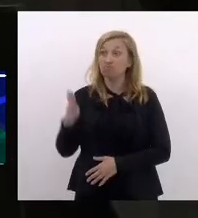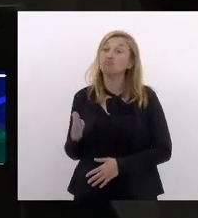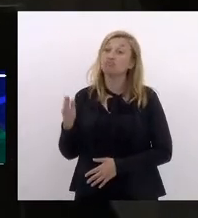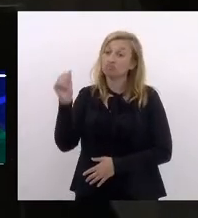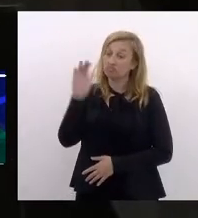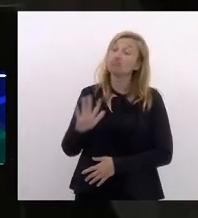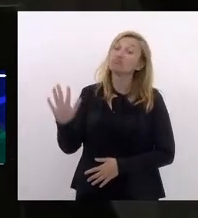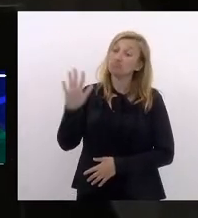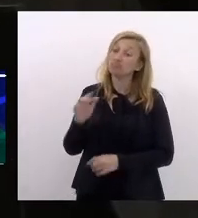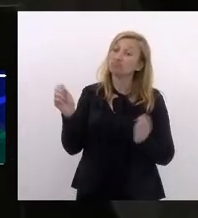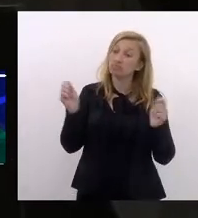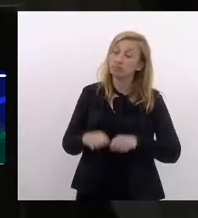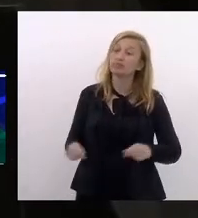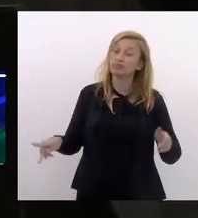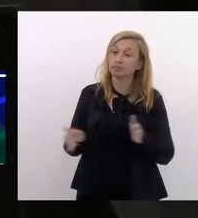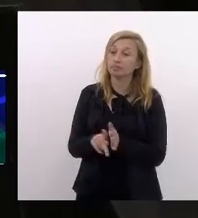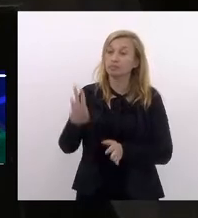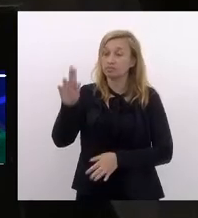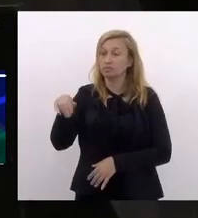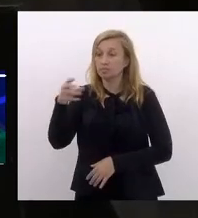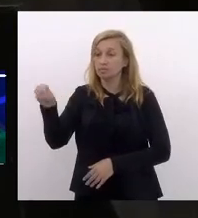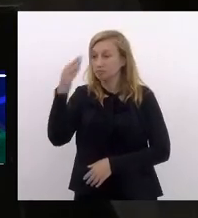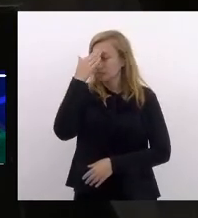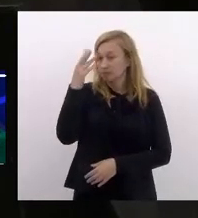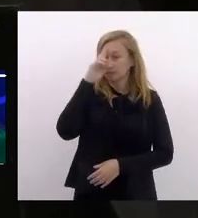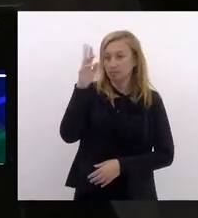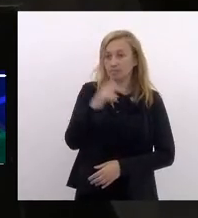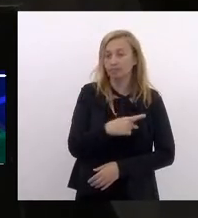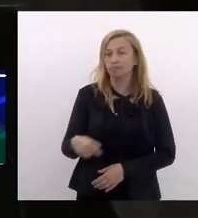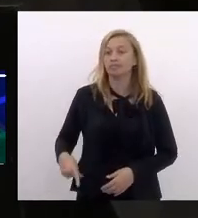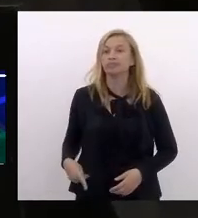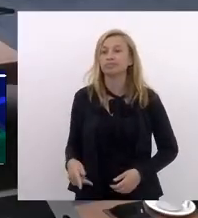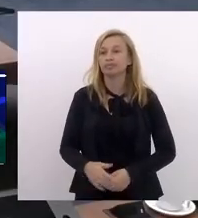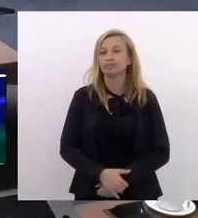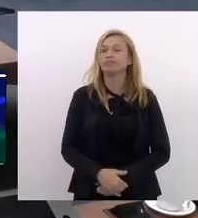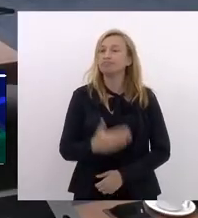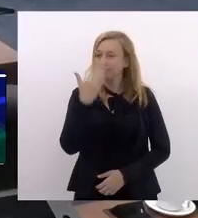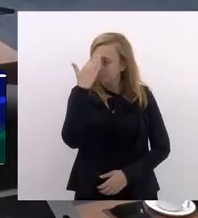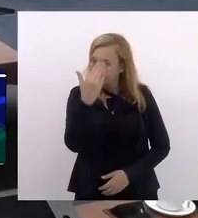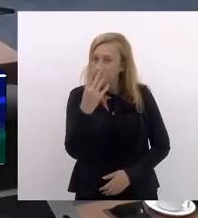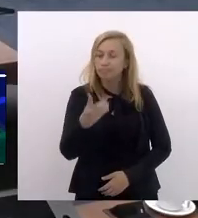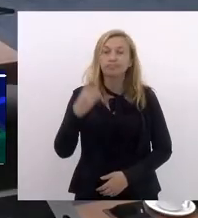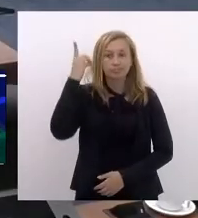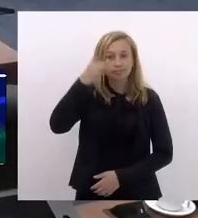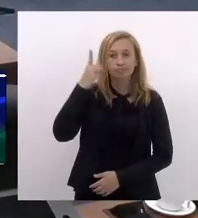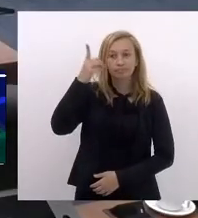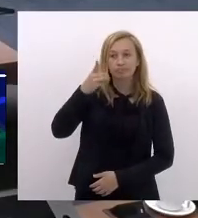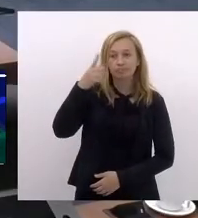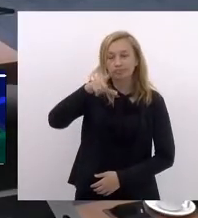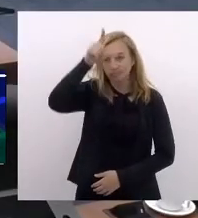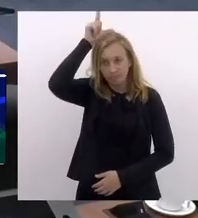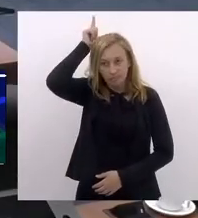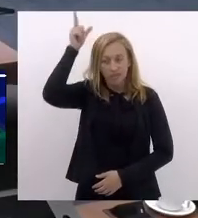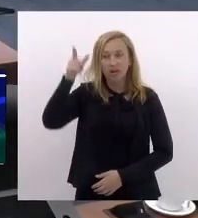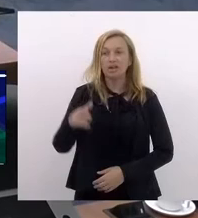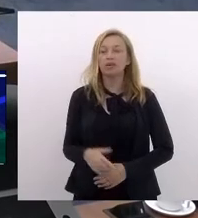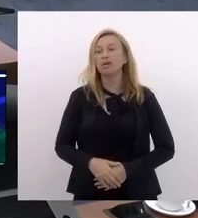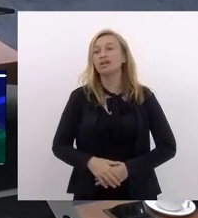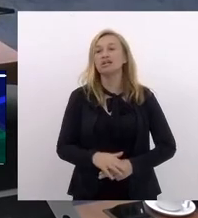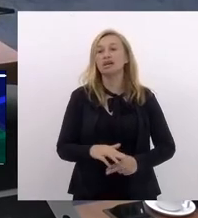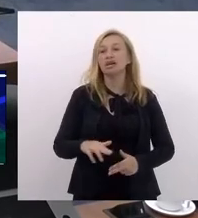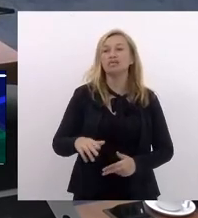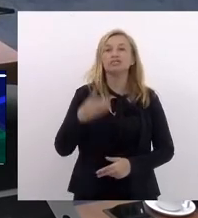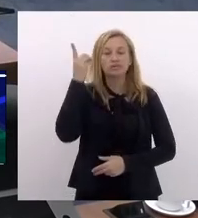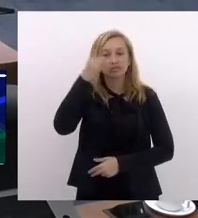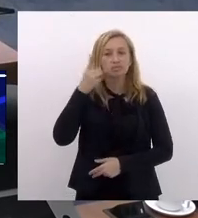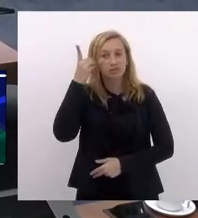é a competência da União. Muito obrigado, senhora presidente. Obrigada, nobre deputado Luiz Paulo. O próximo orador inscrito é o deputado